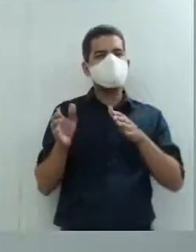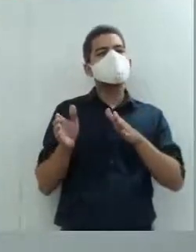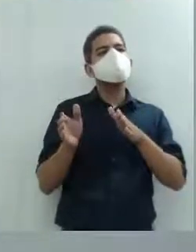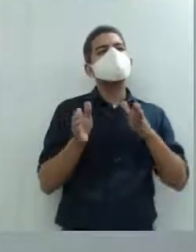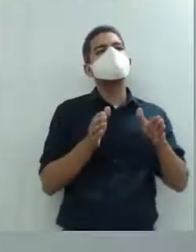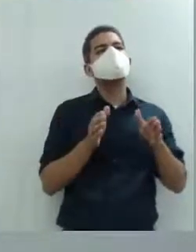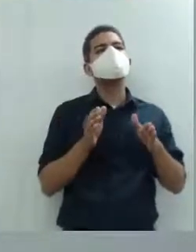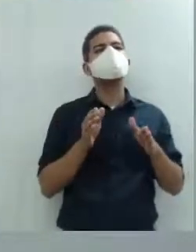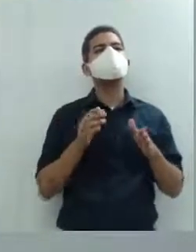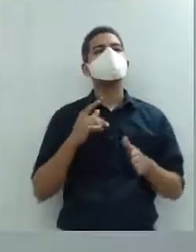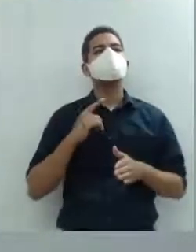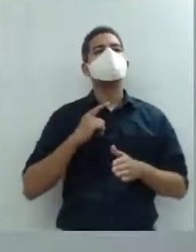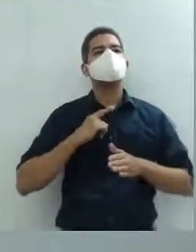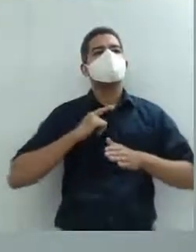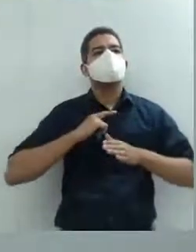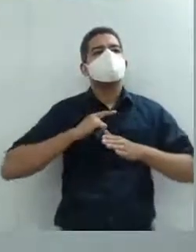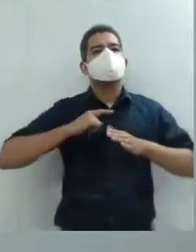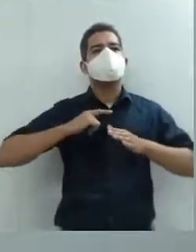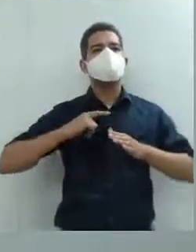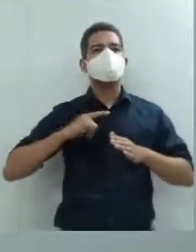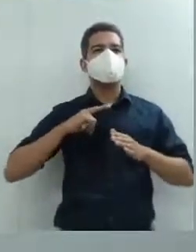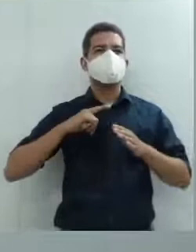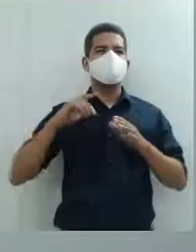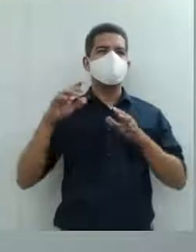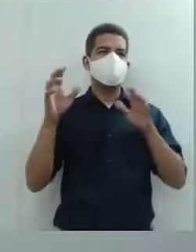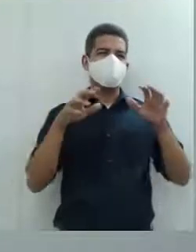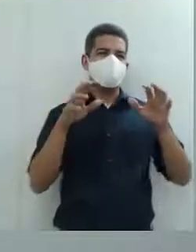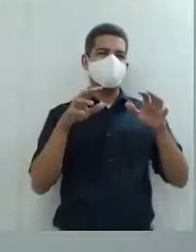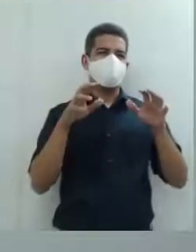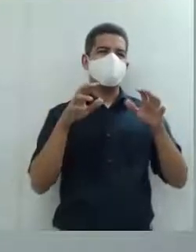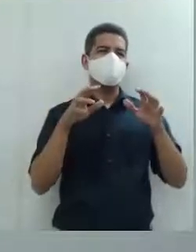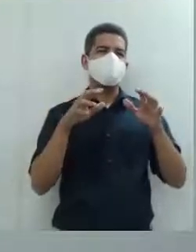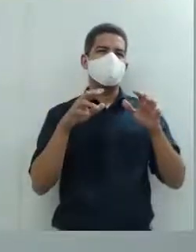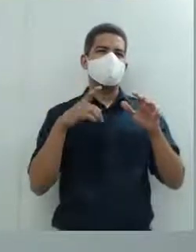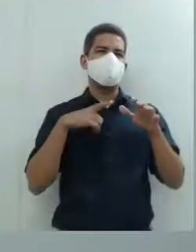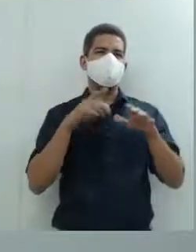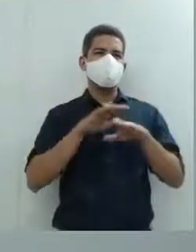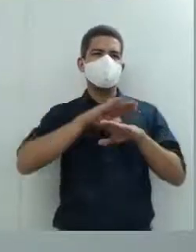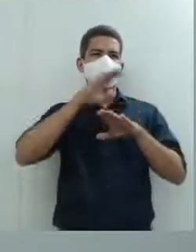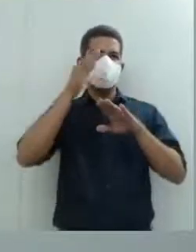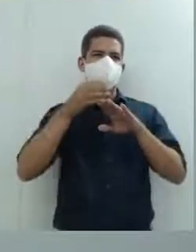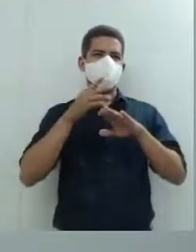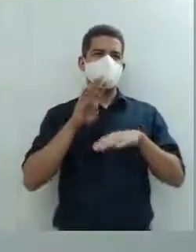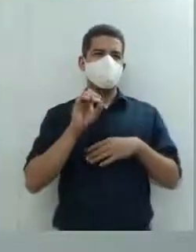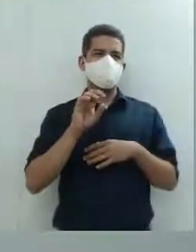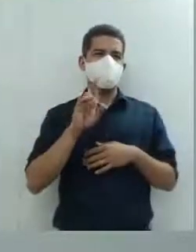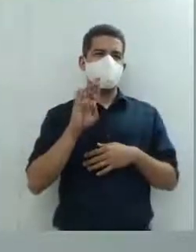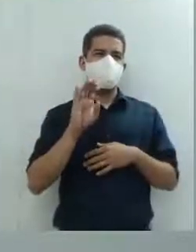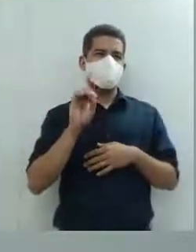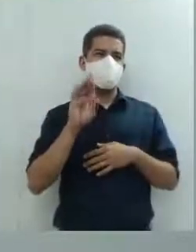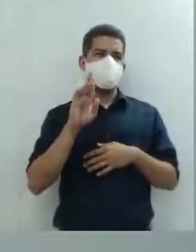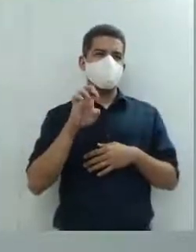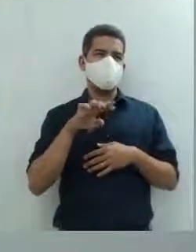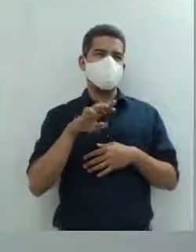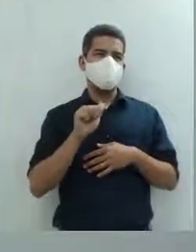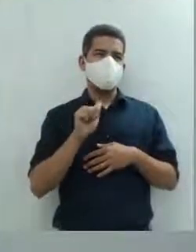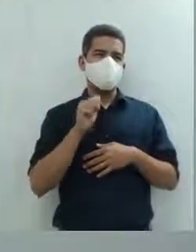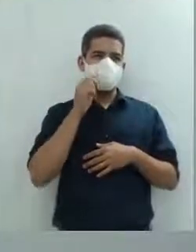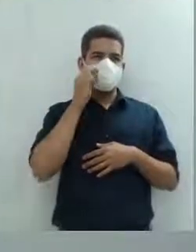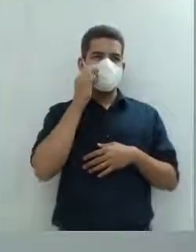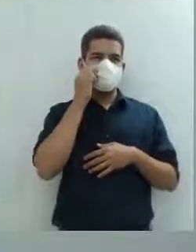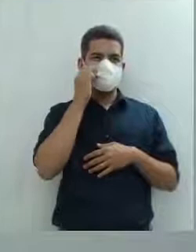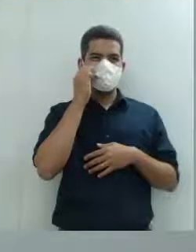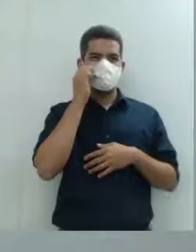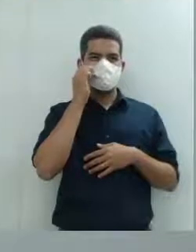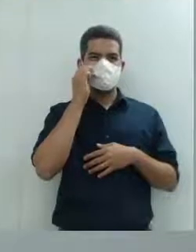Essa umidade vai ser carregada pelos ventos e vai encontrar aqui um planalto, o planalto da Borborema. Quando ele encontrar esse planalto, a umidade